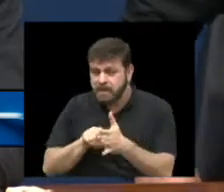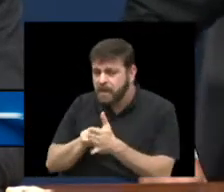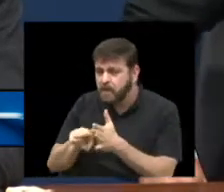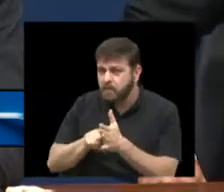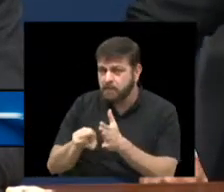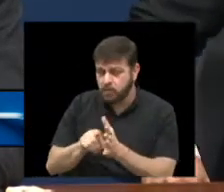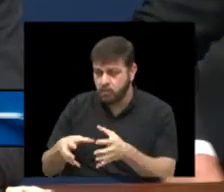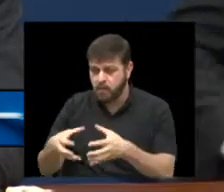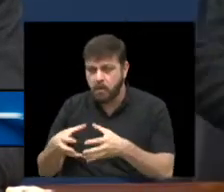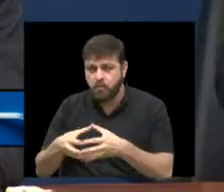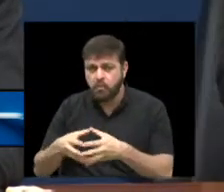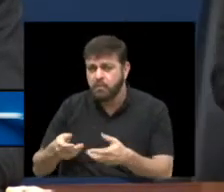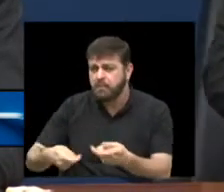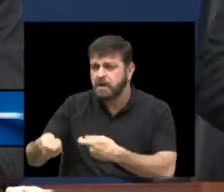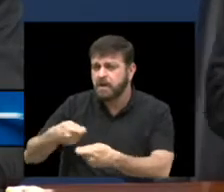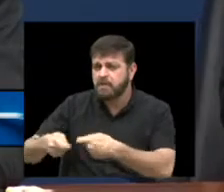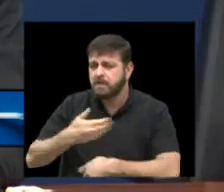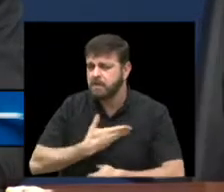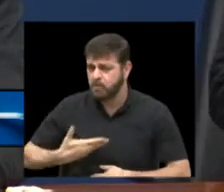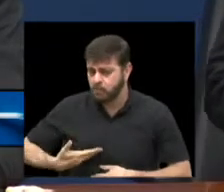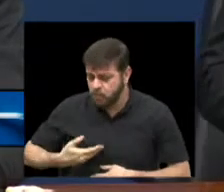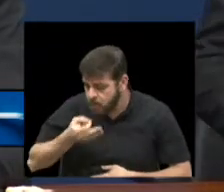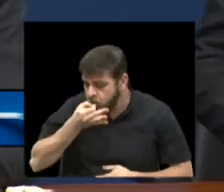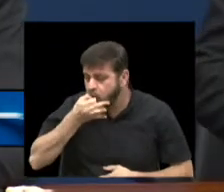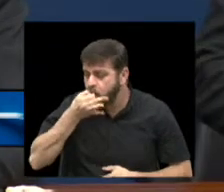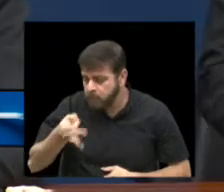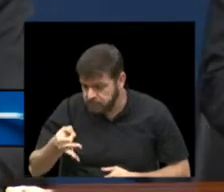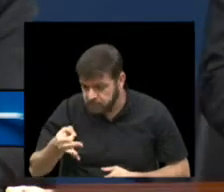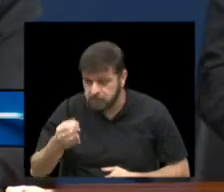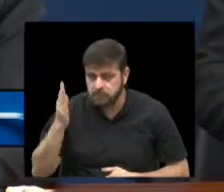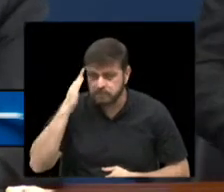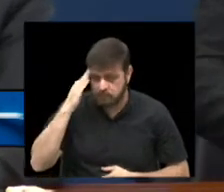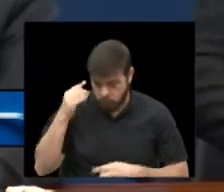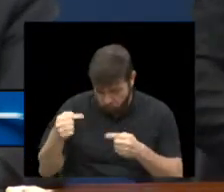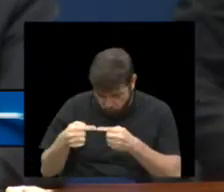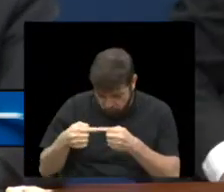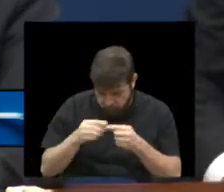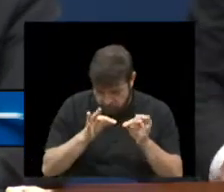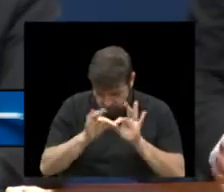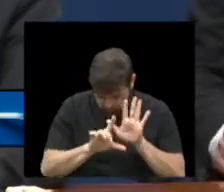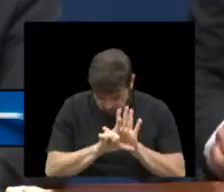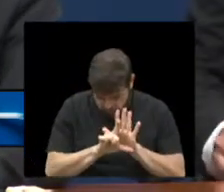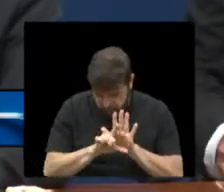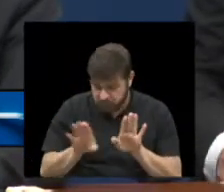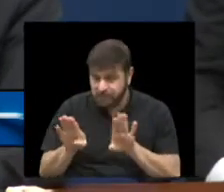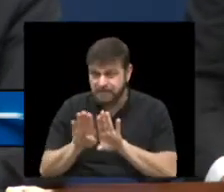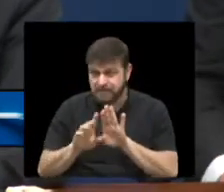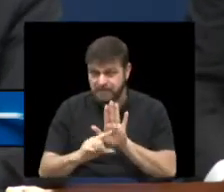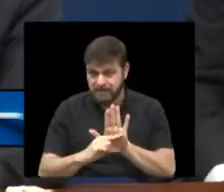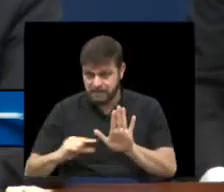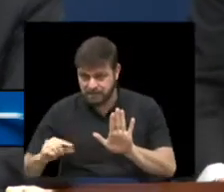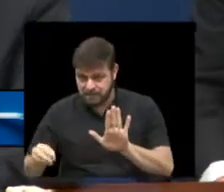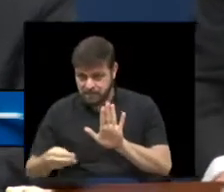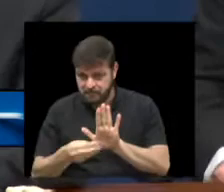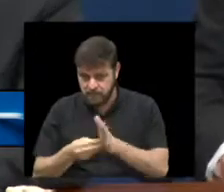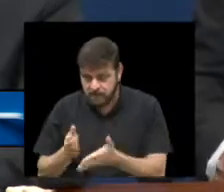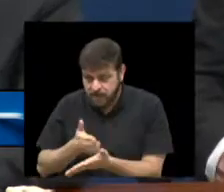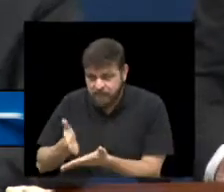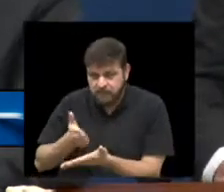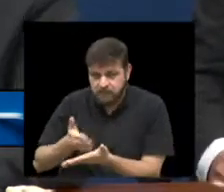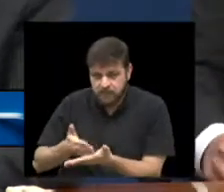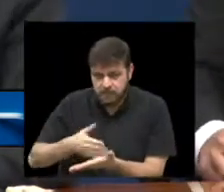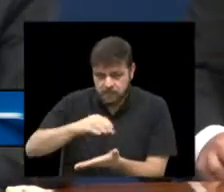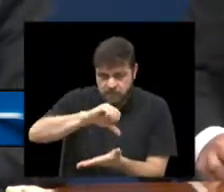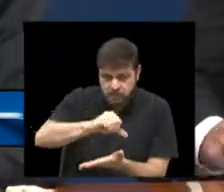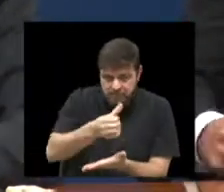Finanças e Orçamento para exarar o parecer ao projeto e a emenda de folhas 96 a 99,